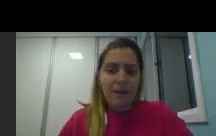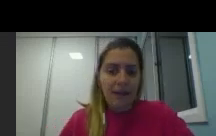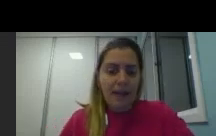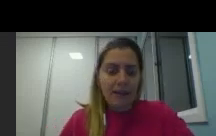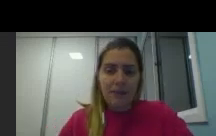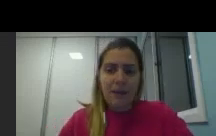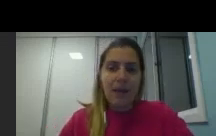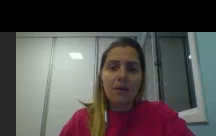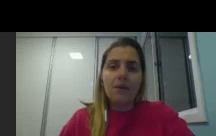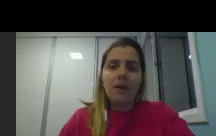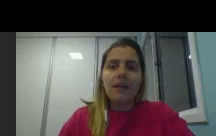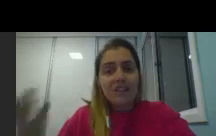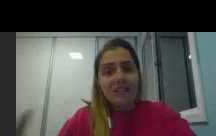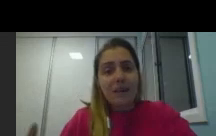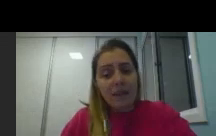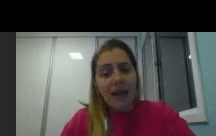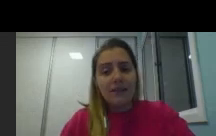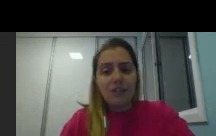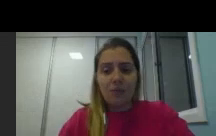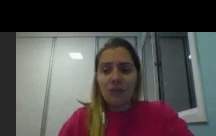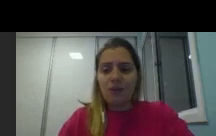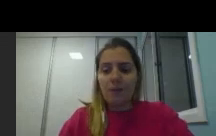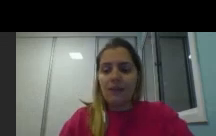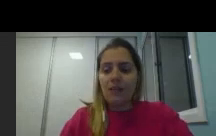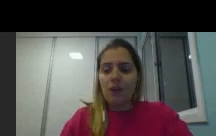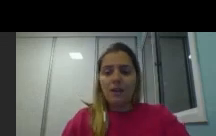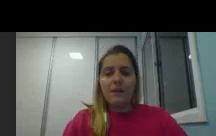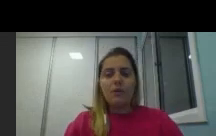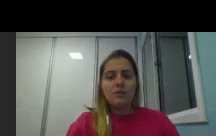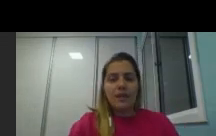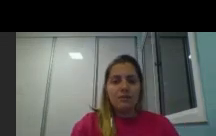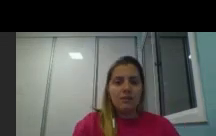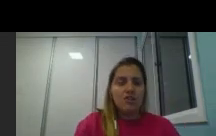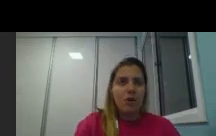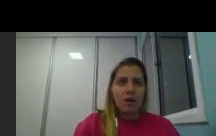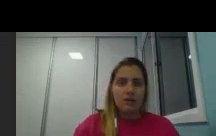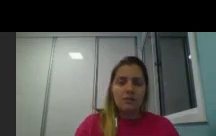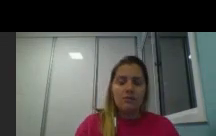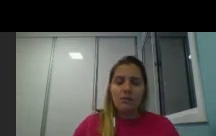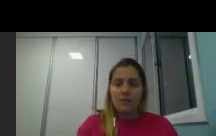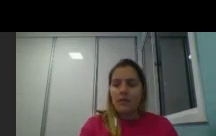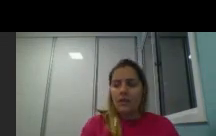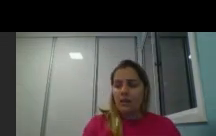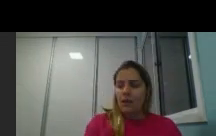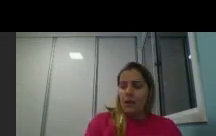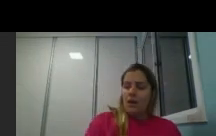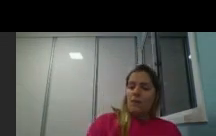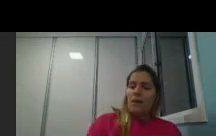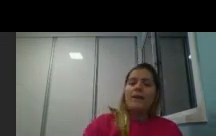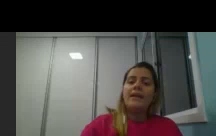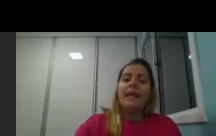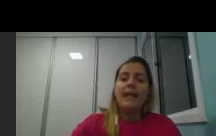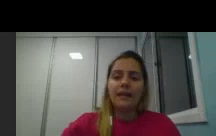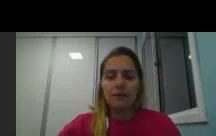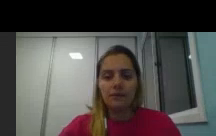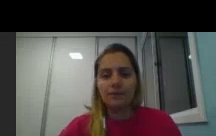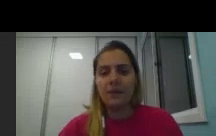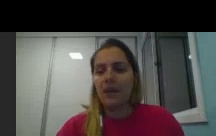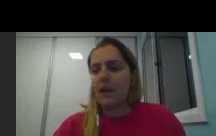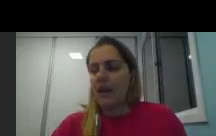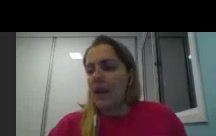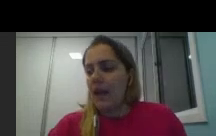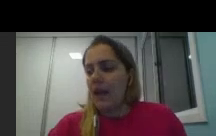vontades de trabalhar nesse meio, que é disseminar esse tipo de informação para que preconceitos idiotas, do tipo assim, uma mãe